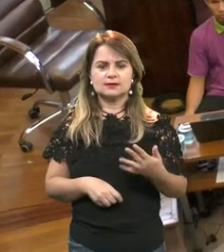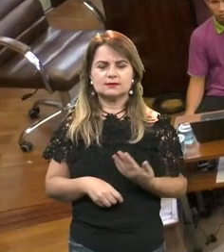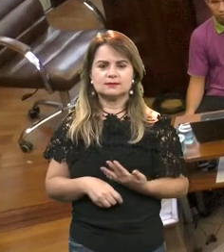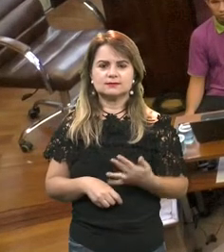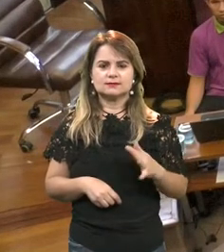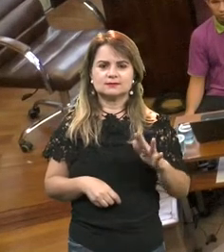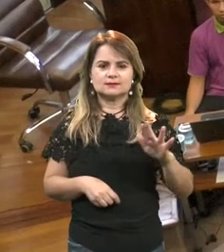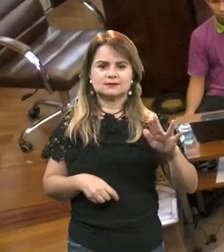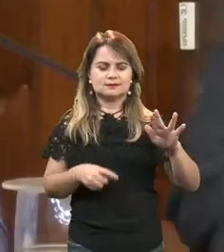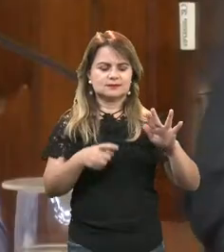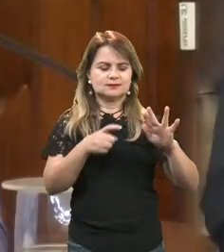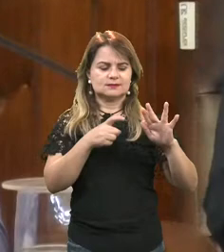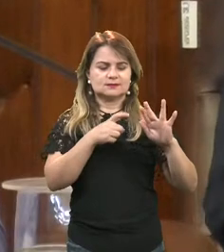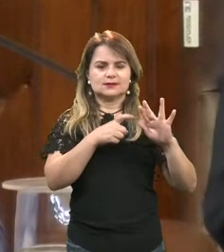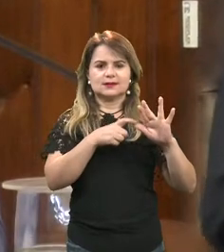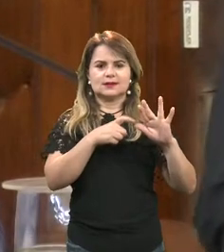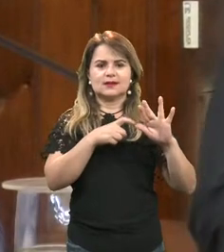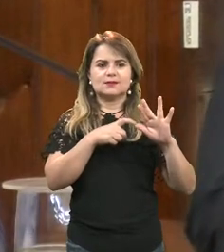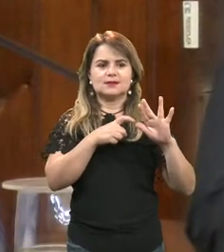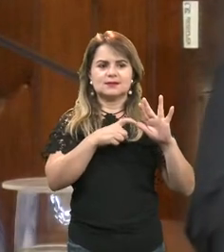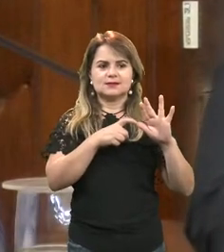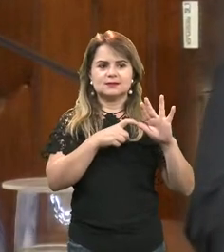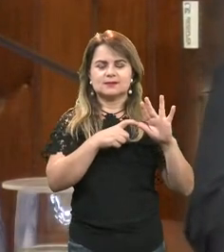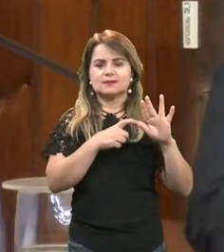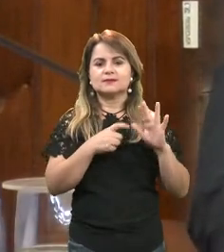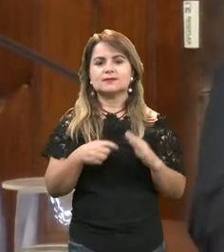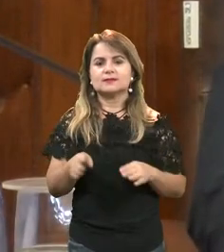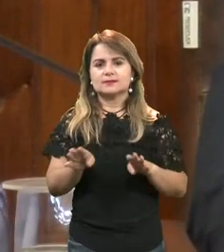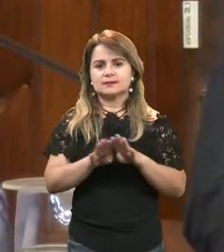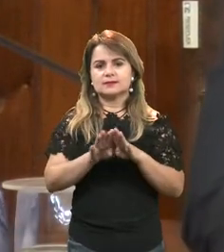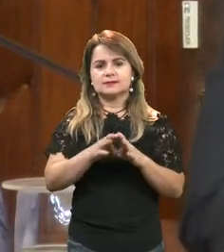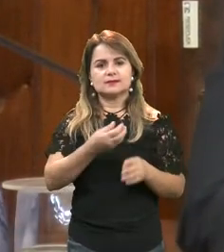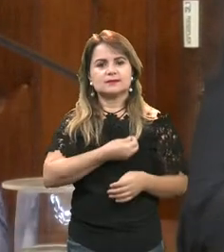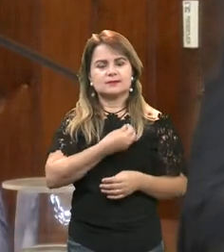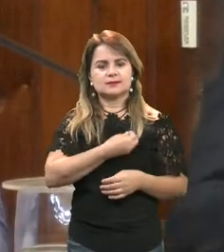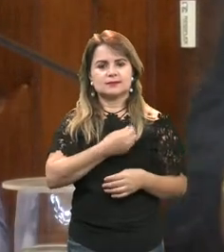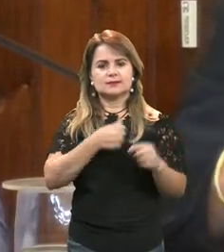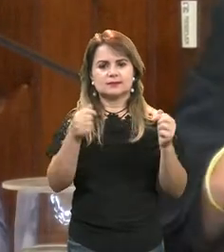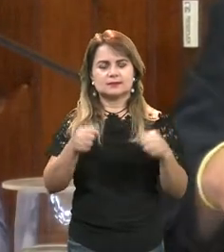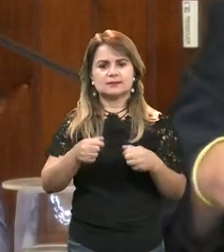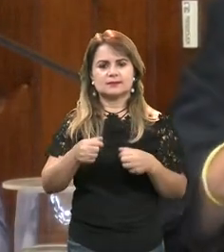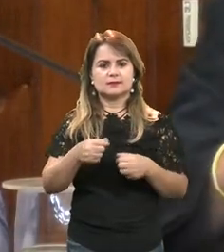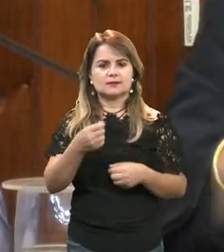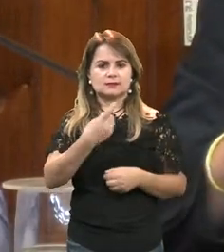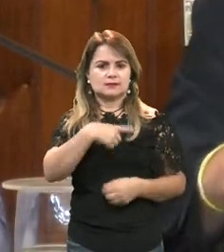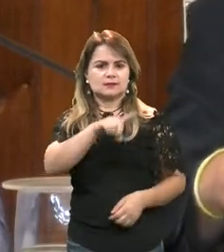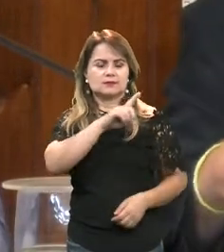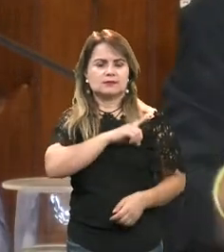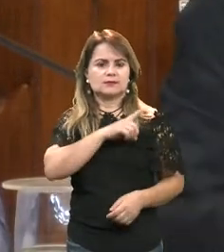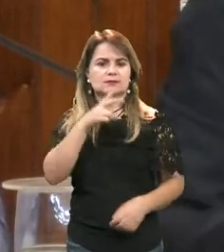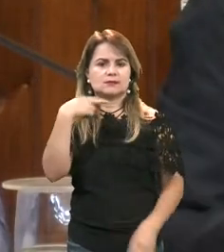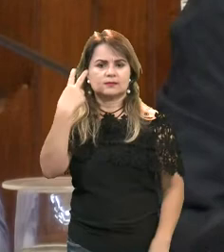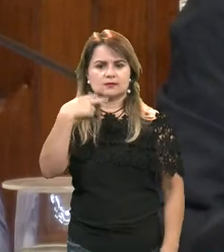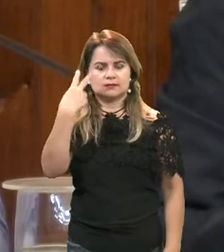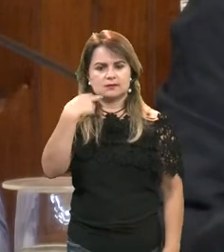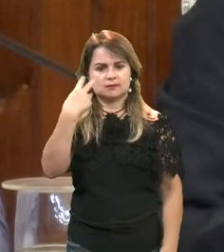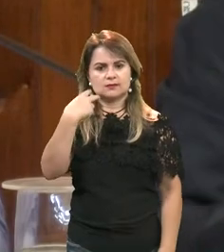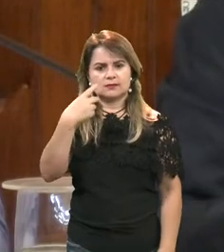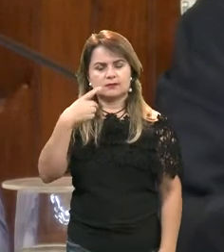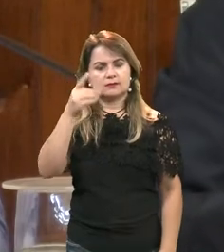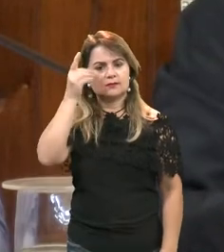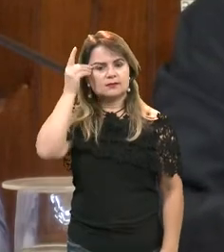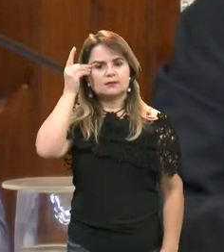Eu registro a presença dos vereadores Wilson Damasceno, vereador Cícero do Ceasa e vereador Danilo da